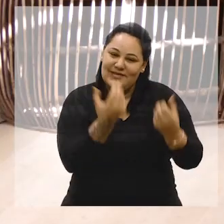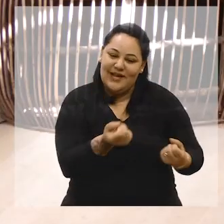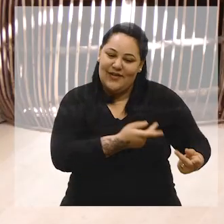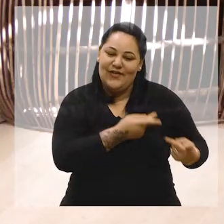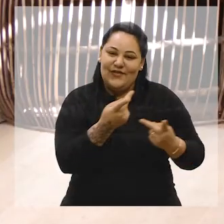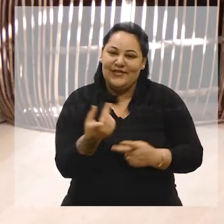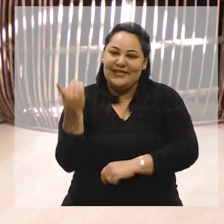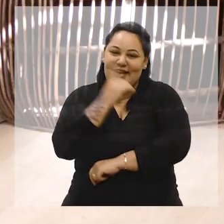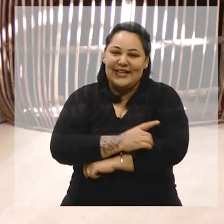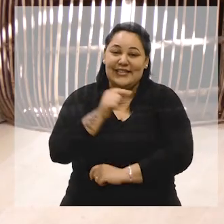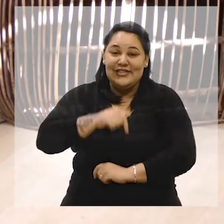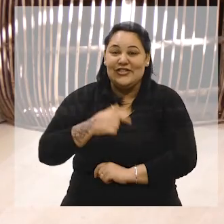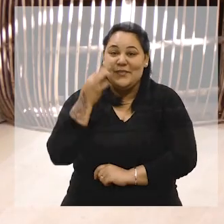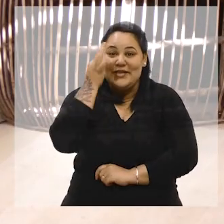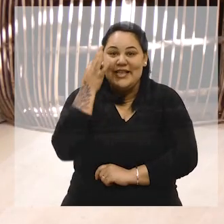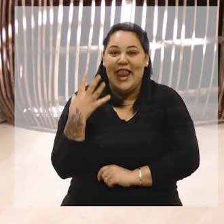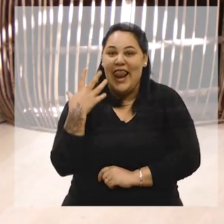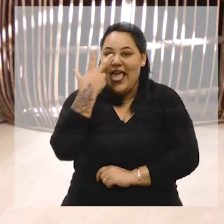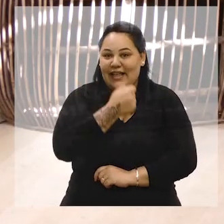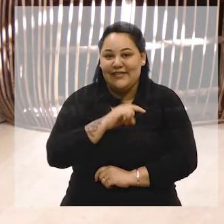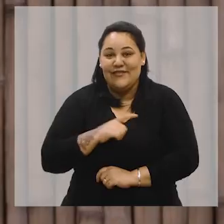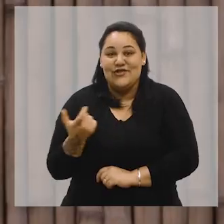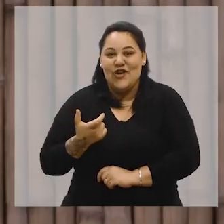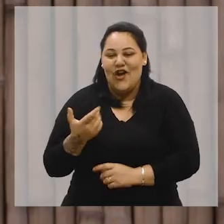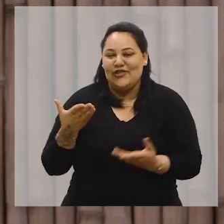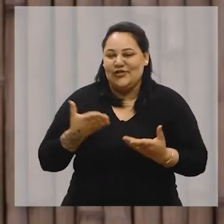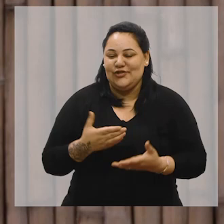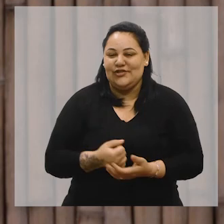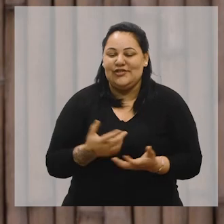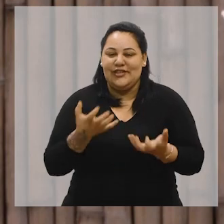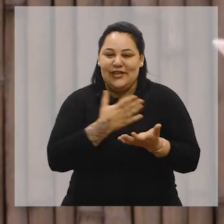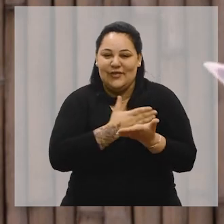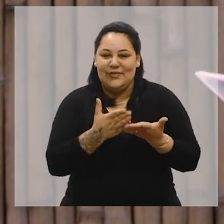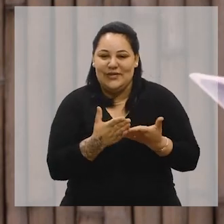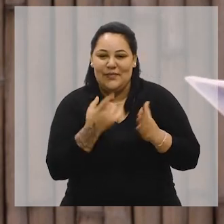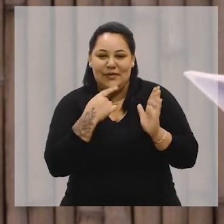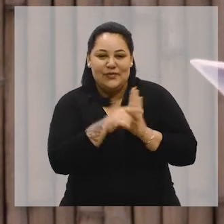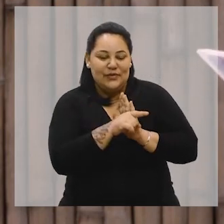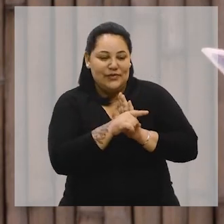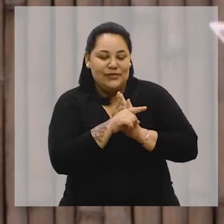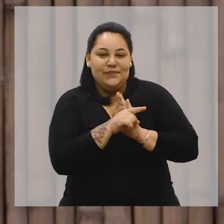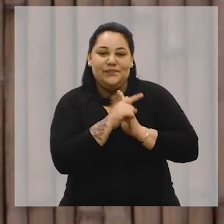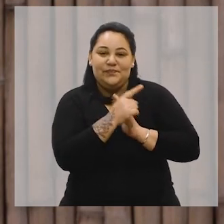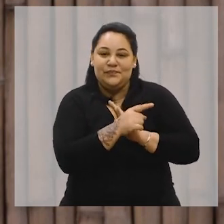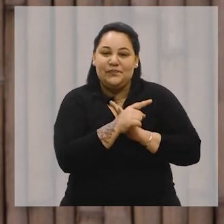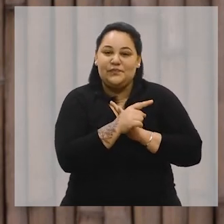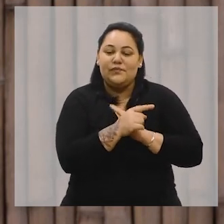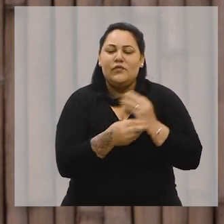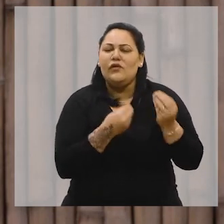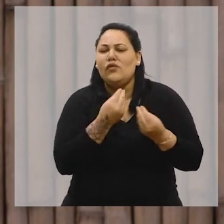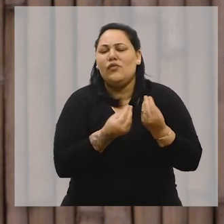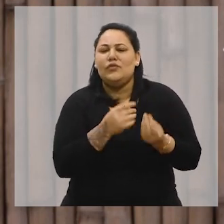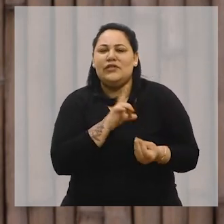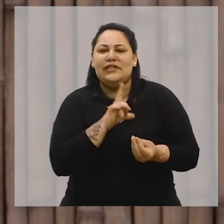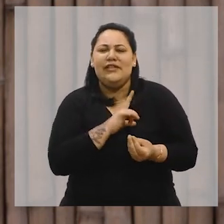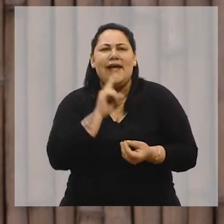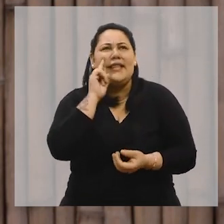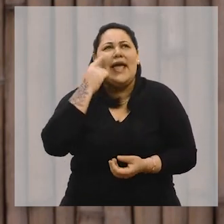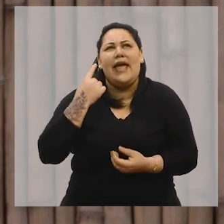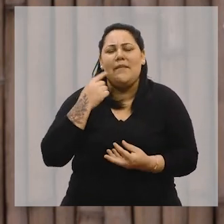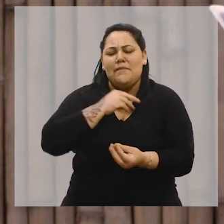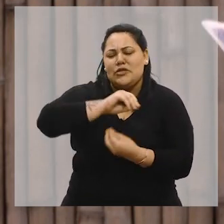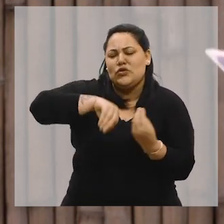dia lindo, né? Demos sorte hoje. E eu quero começar perguntando para a Clarissa, como que teve essa ideia de misturar